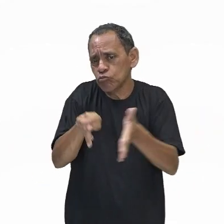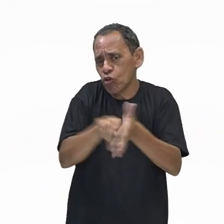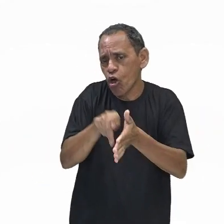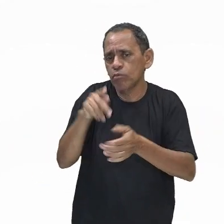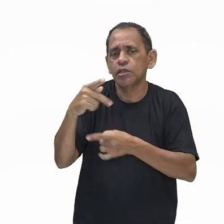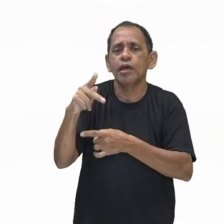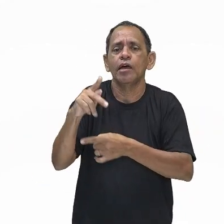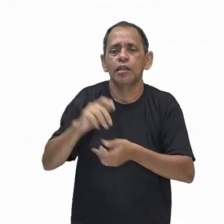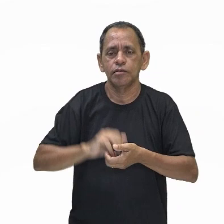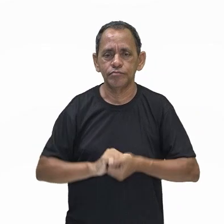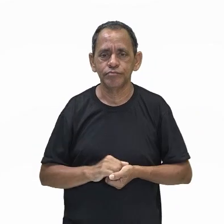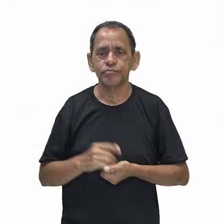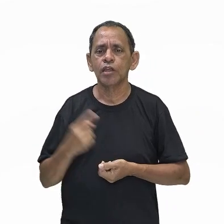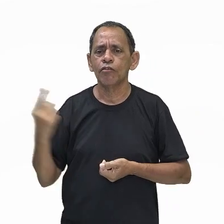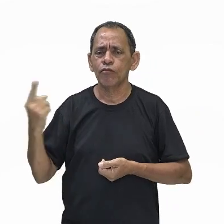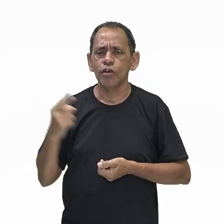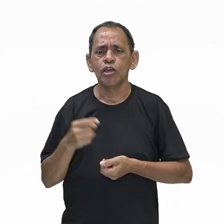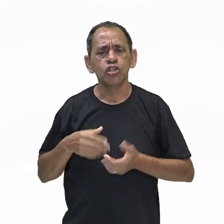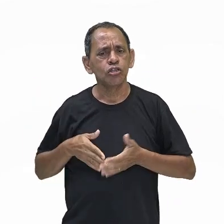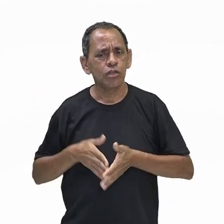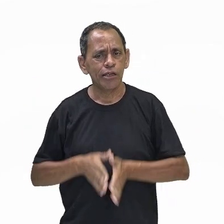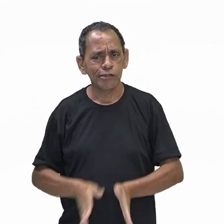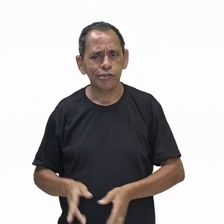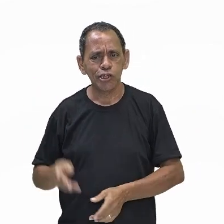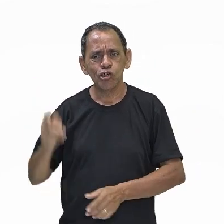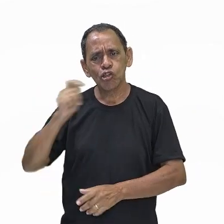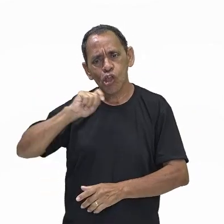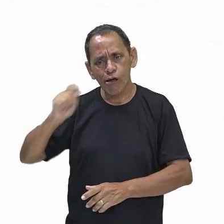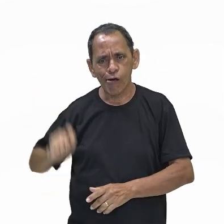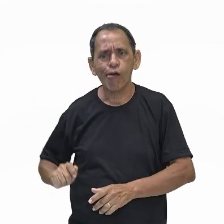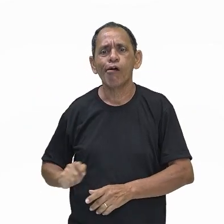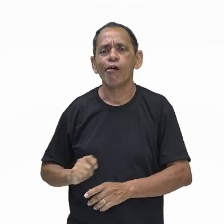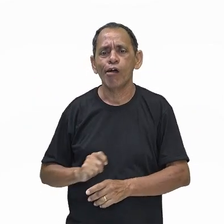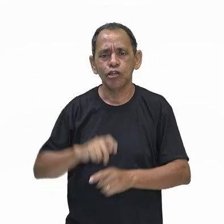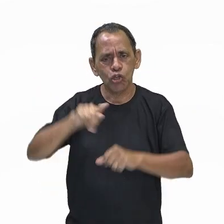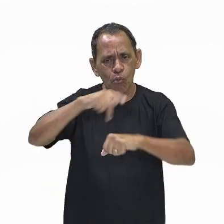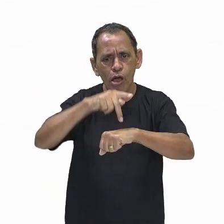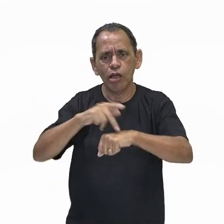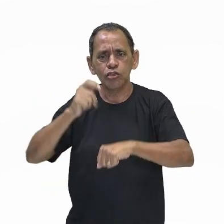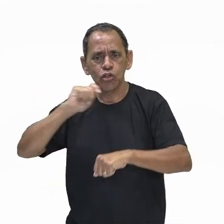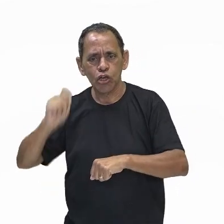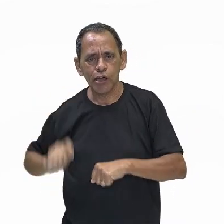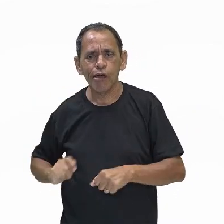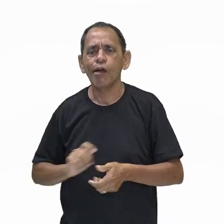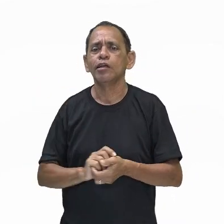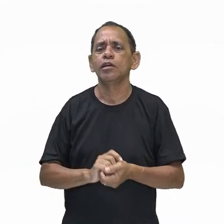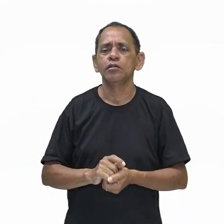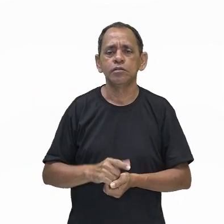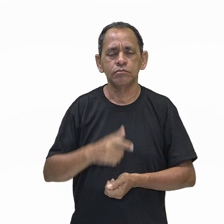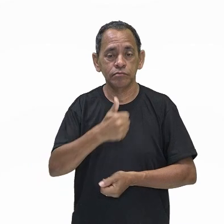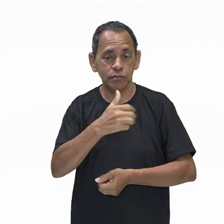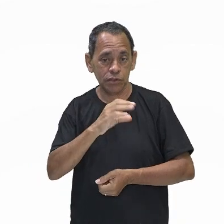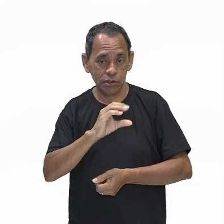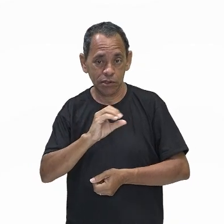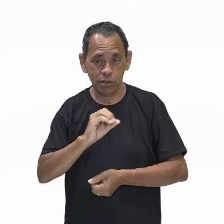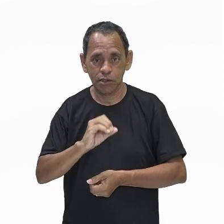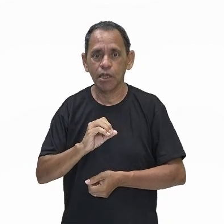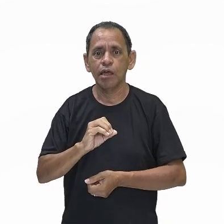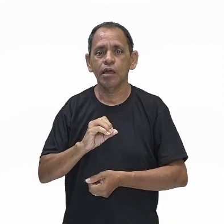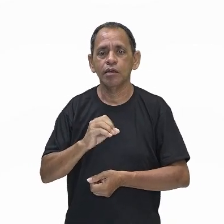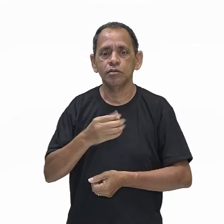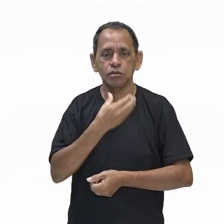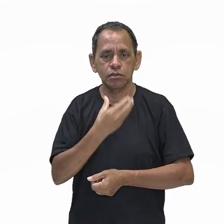Vejam aí, ela nasceu na Ucrânia em 10 de dezembro de 1920 como